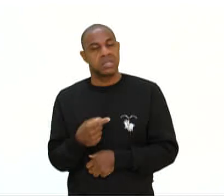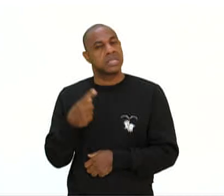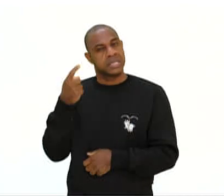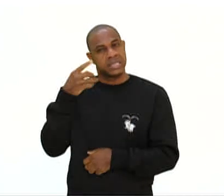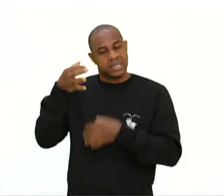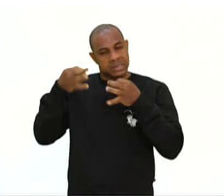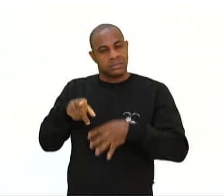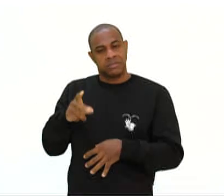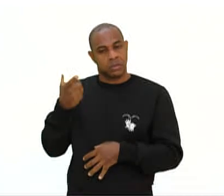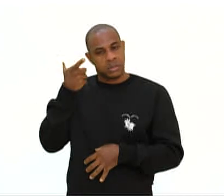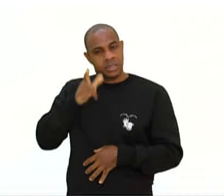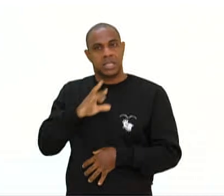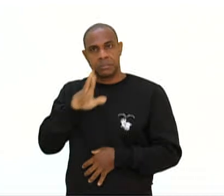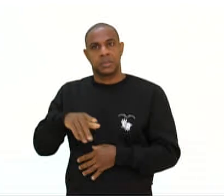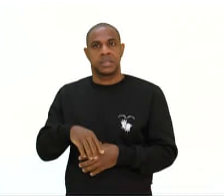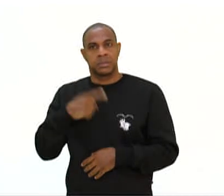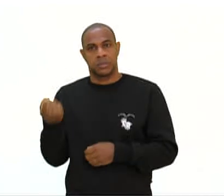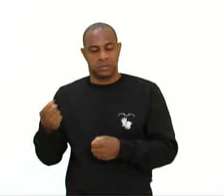responder.